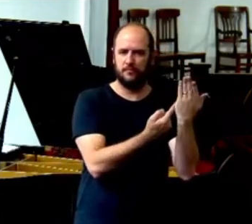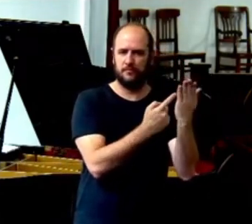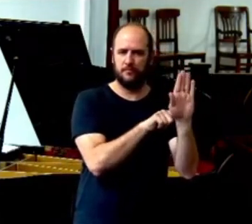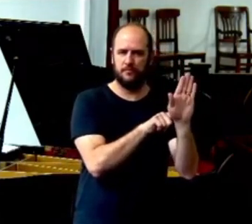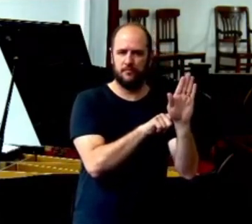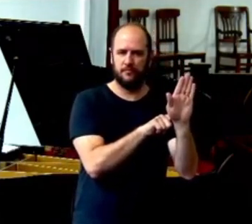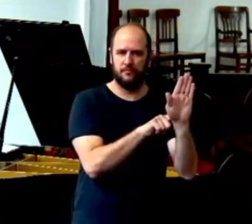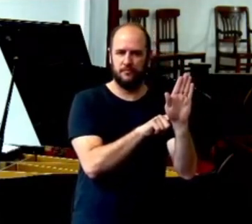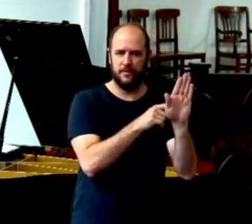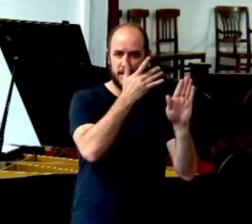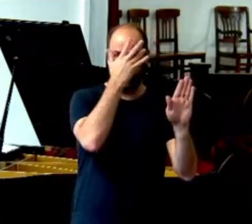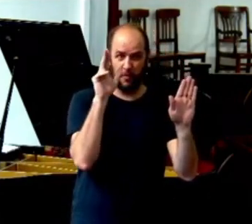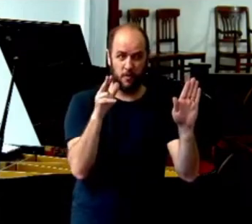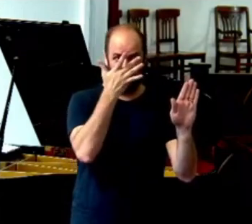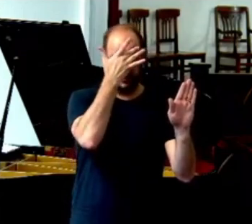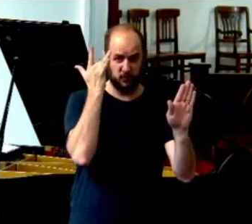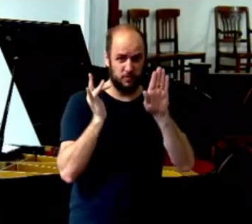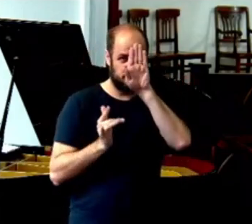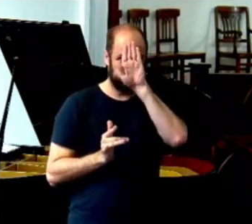caras.